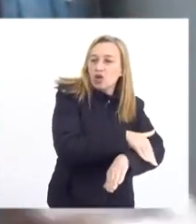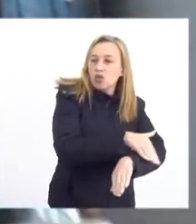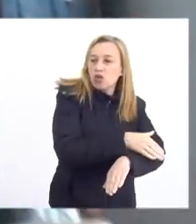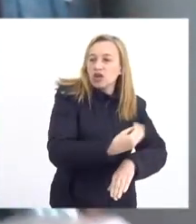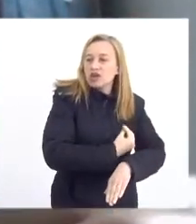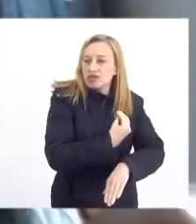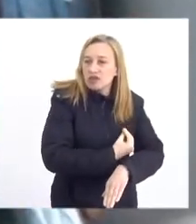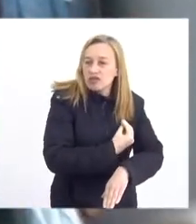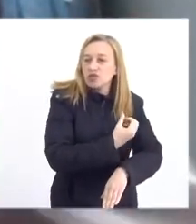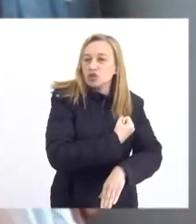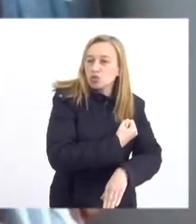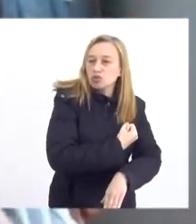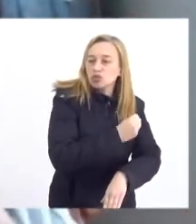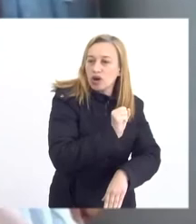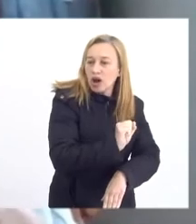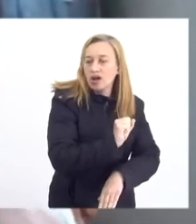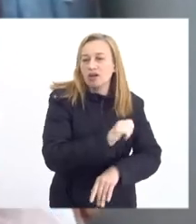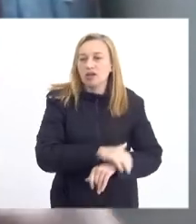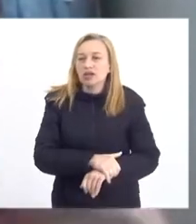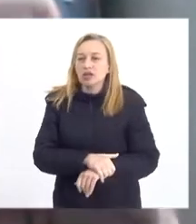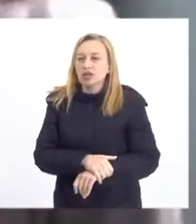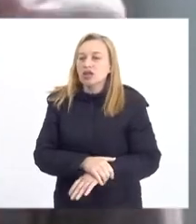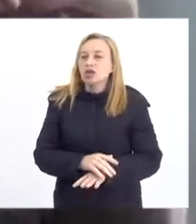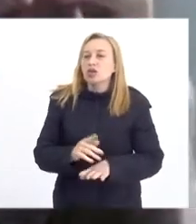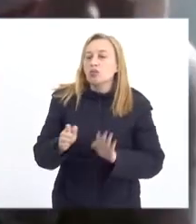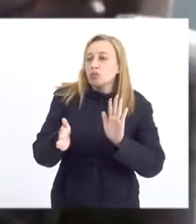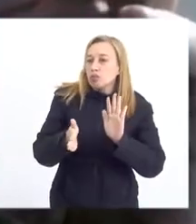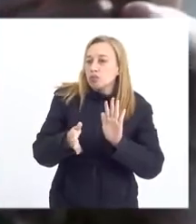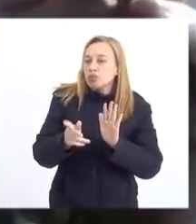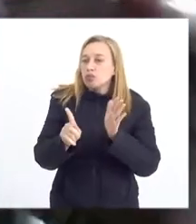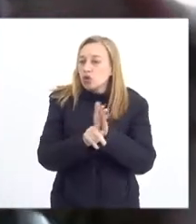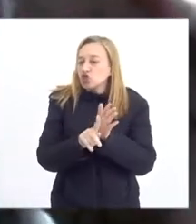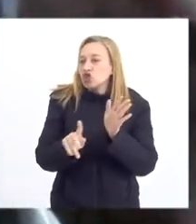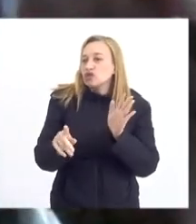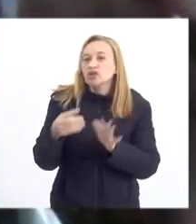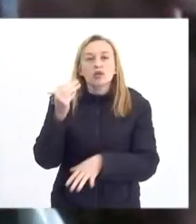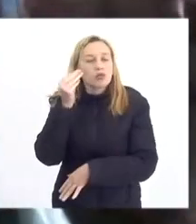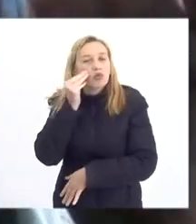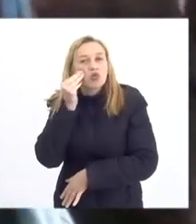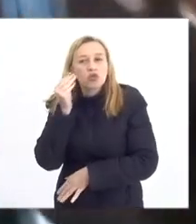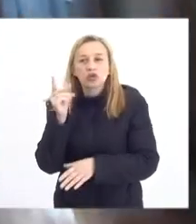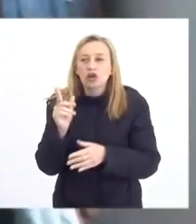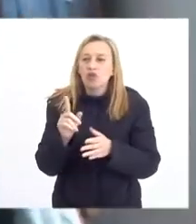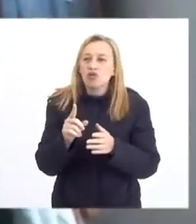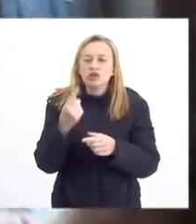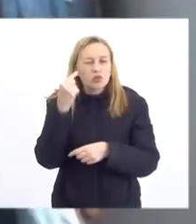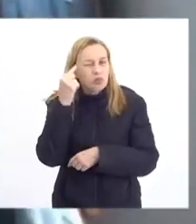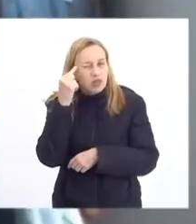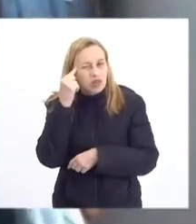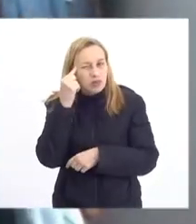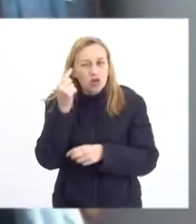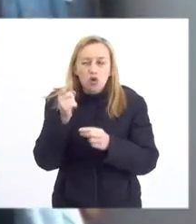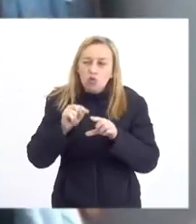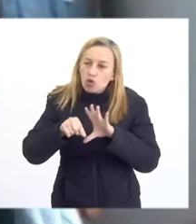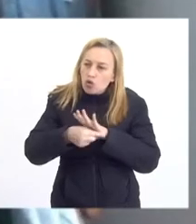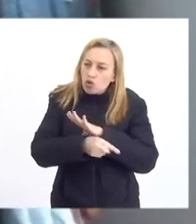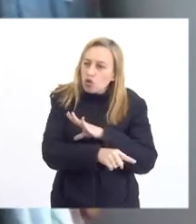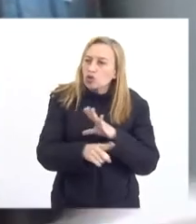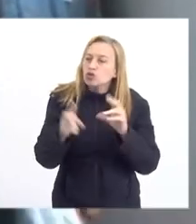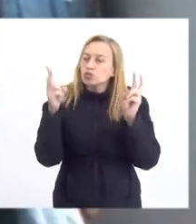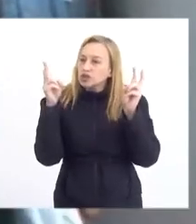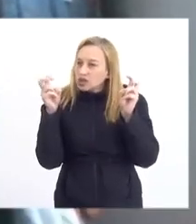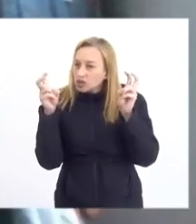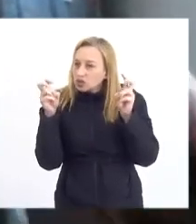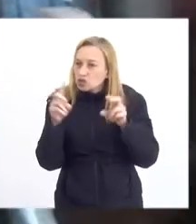E tanto um quanto o outro, o projeto da Mônica, ao fazer uma reflexão profunda sobre isso